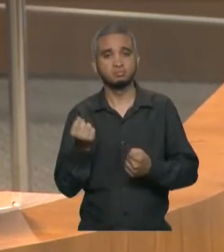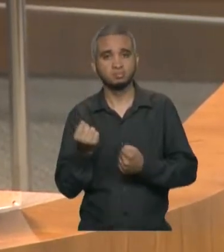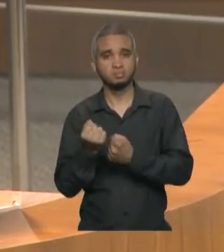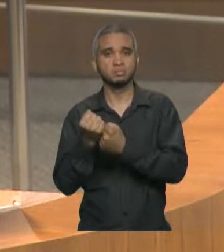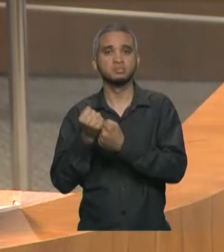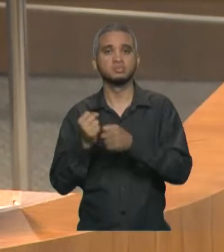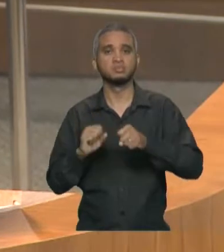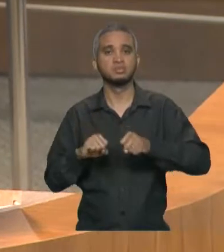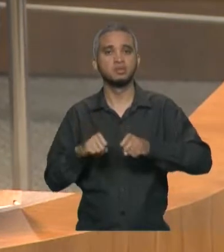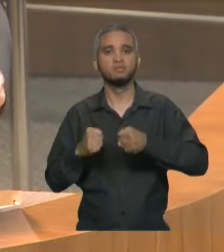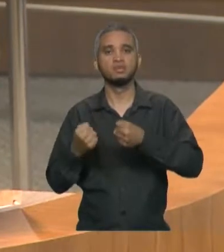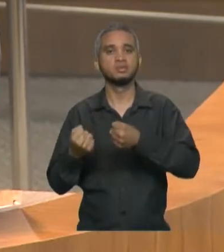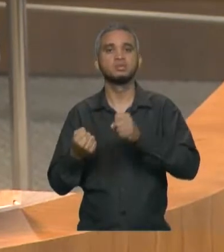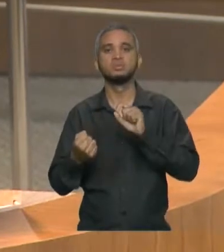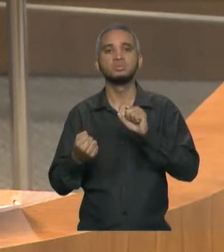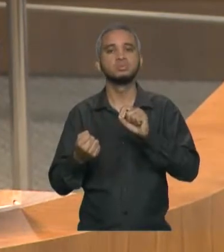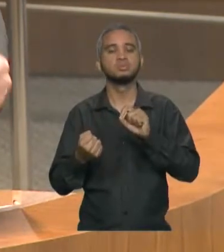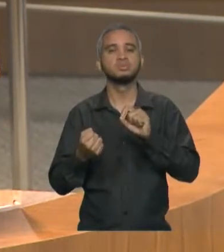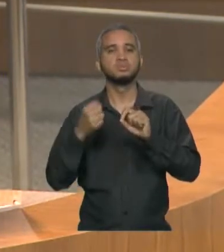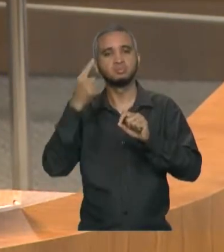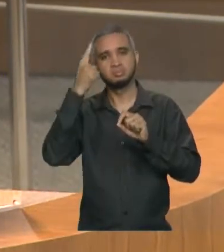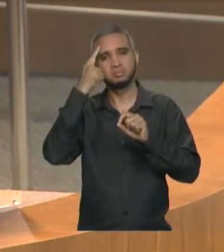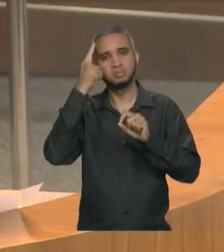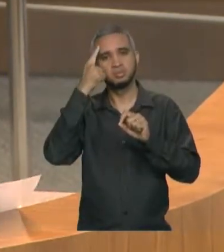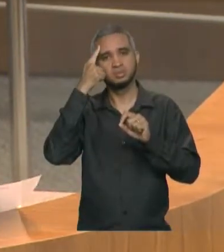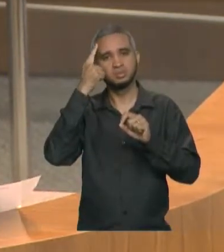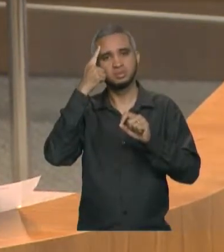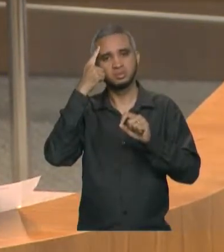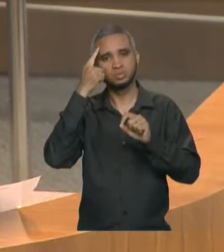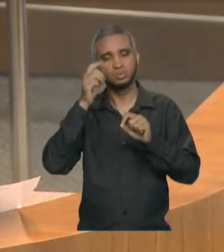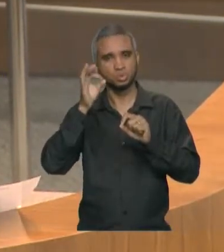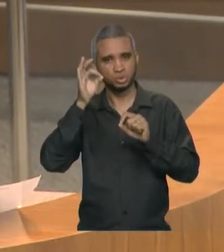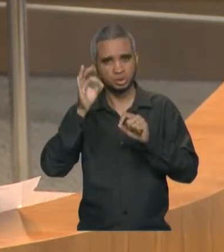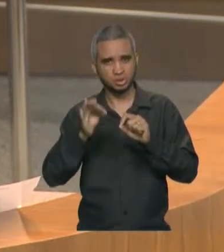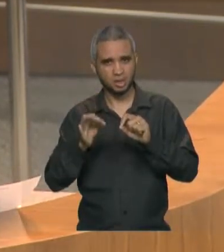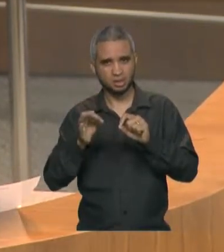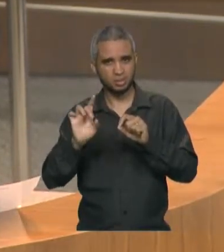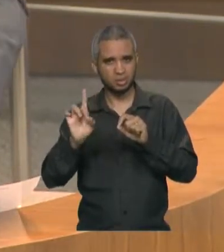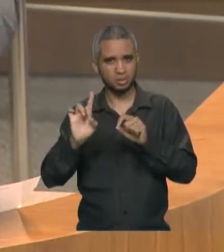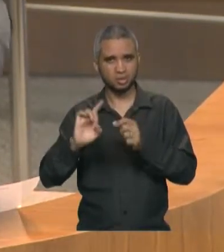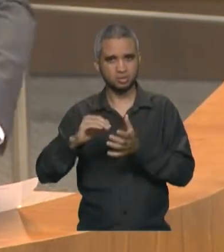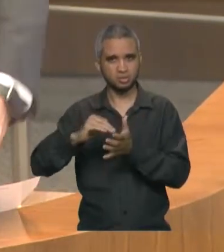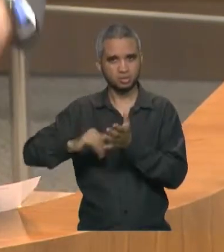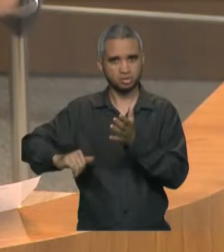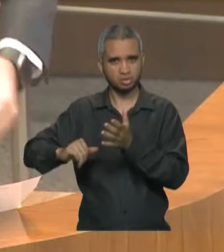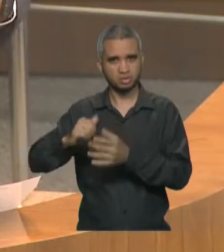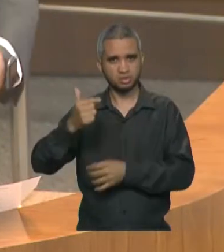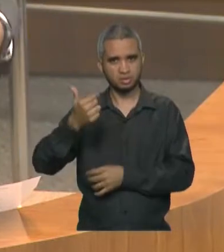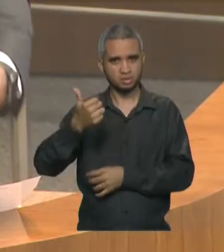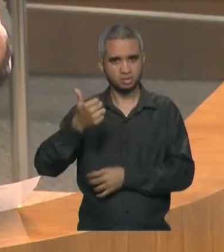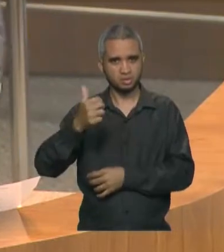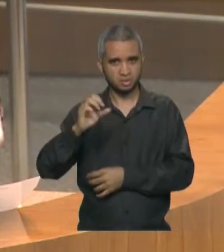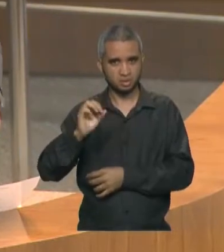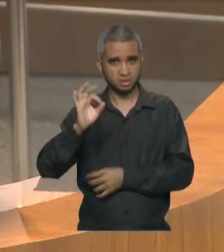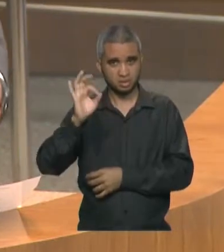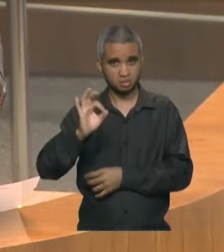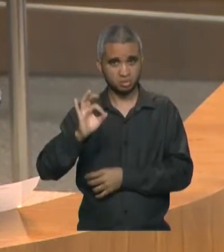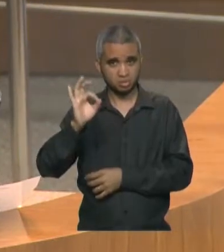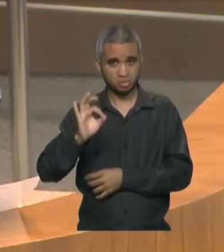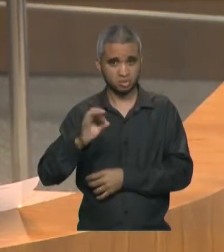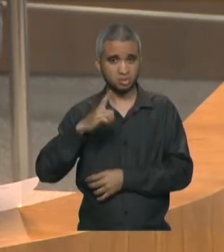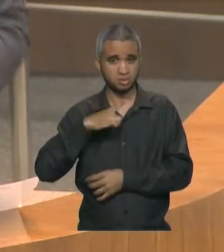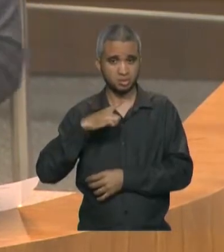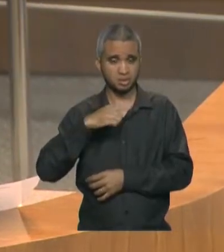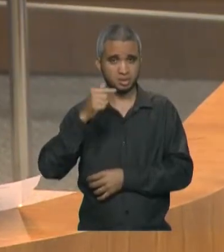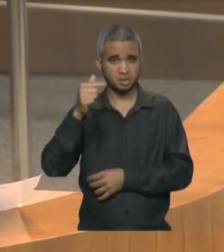acreditasse que o certo é não retirar 10% dos 77 milhões de reais